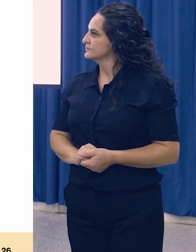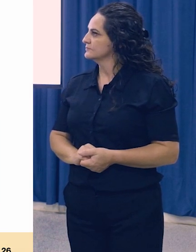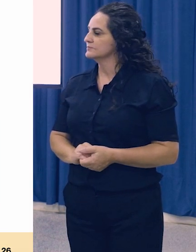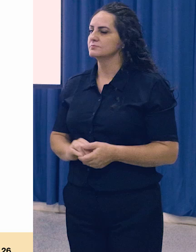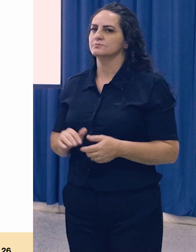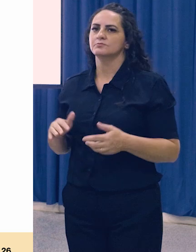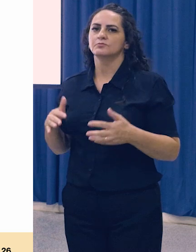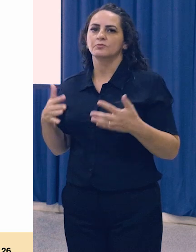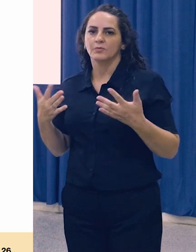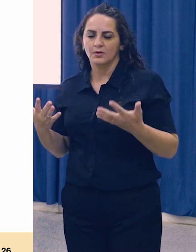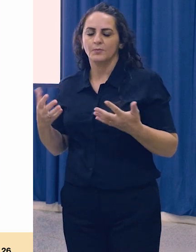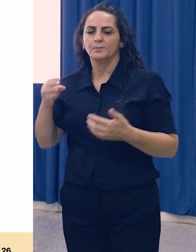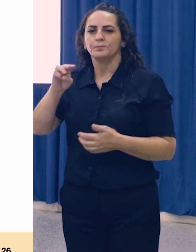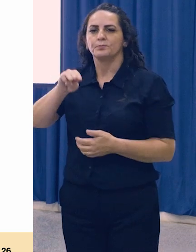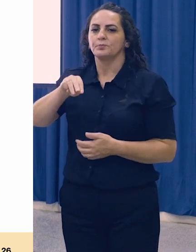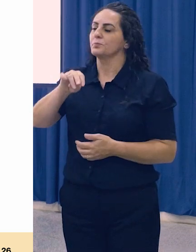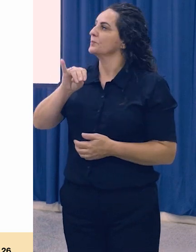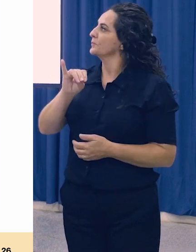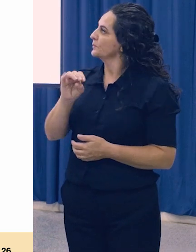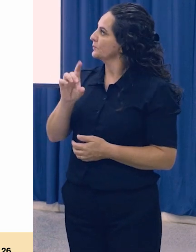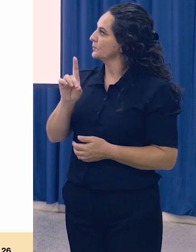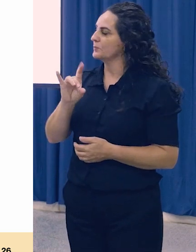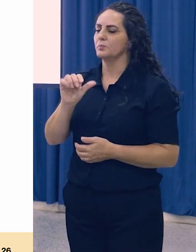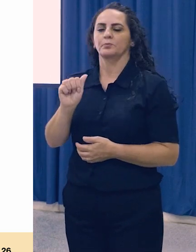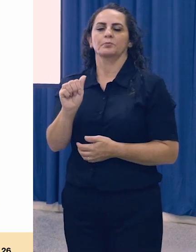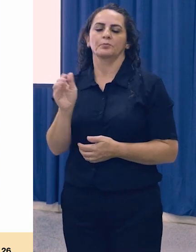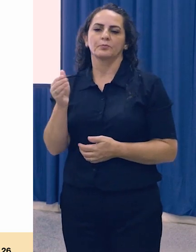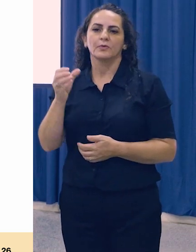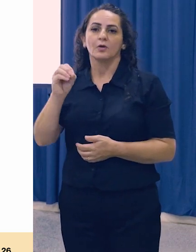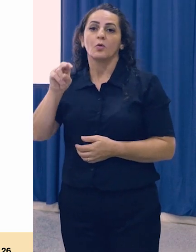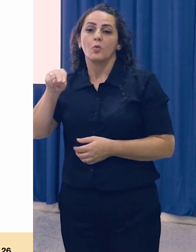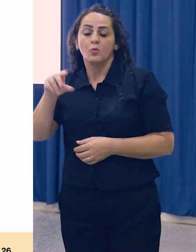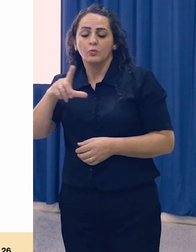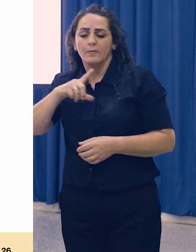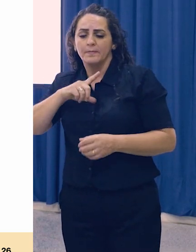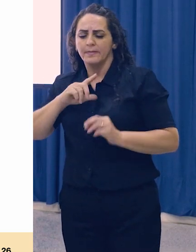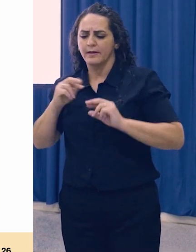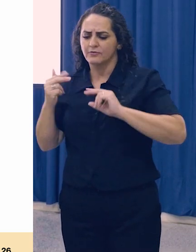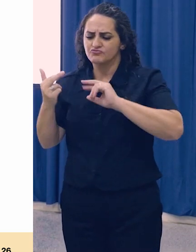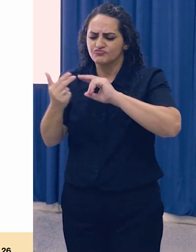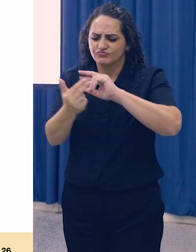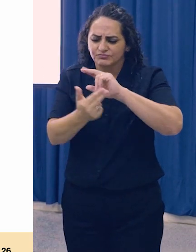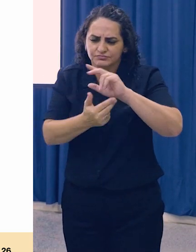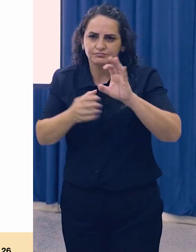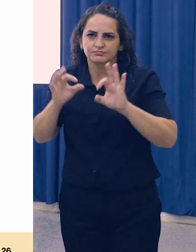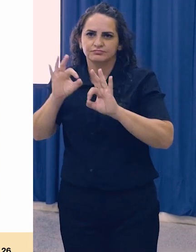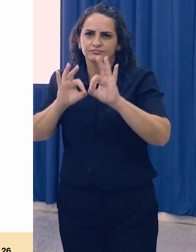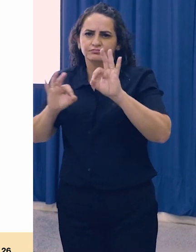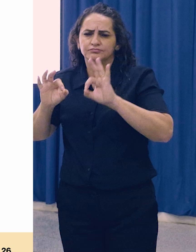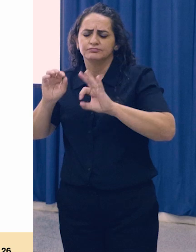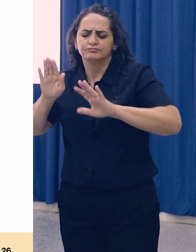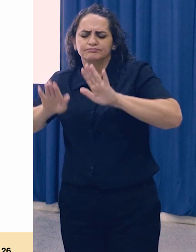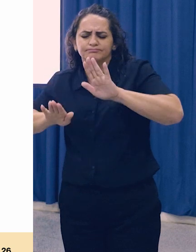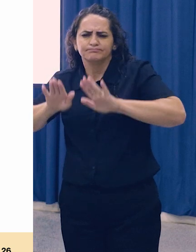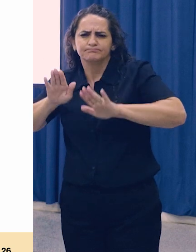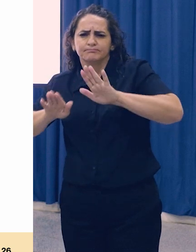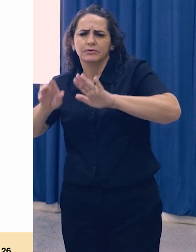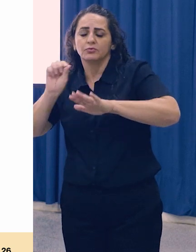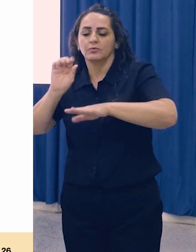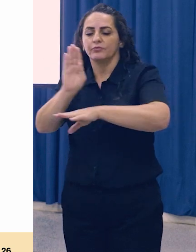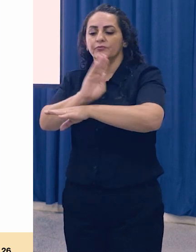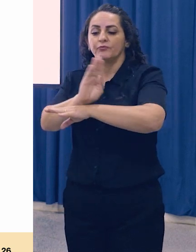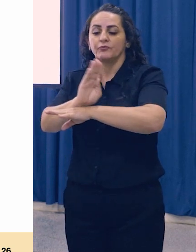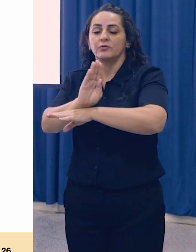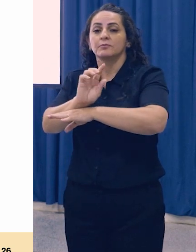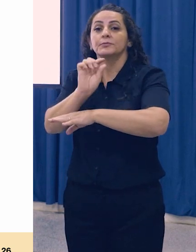A Media On, ela tem diversos tons, dependendo do que o seu filme é e qual público você